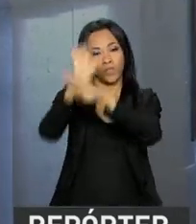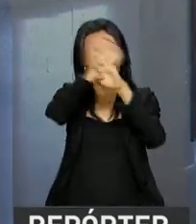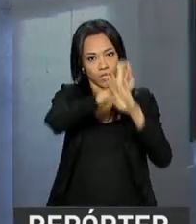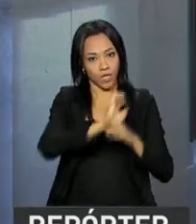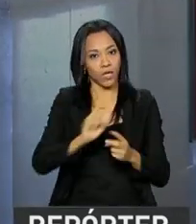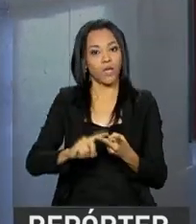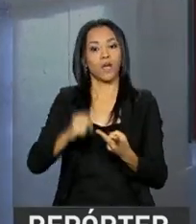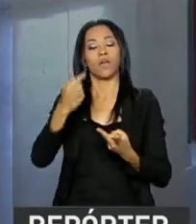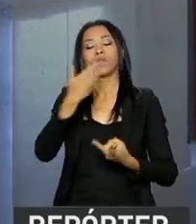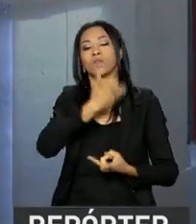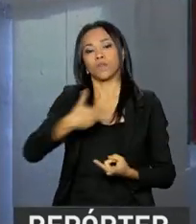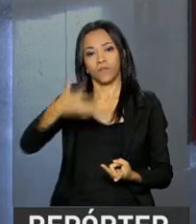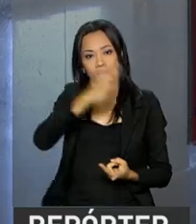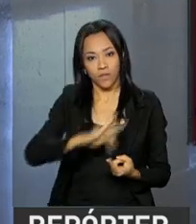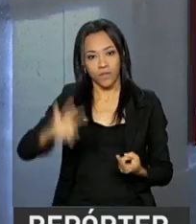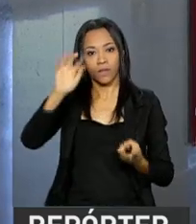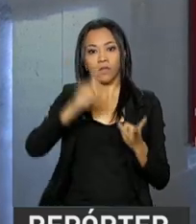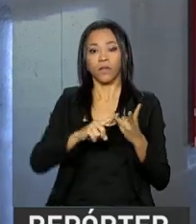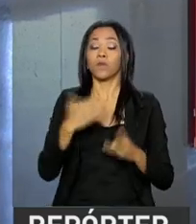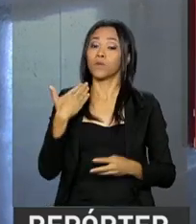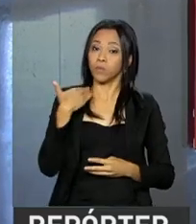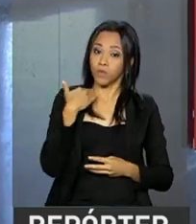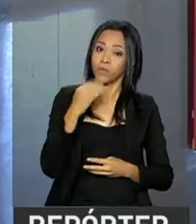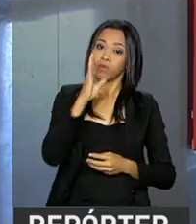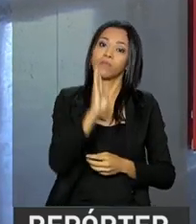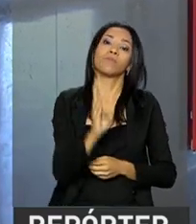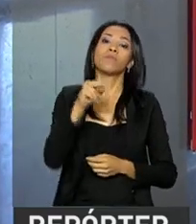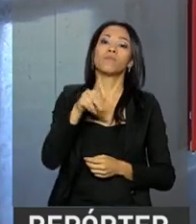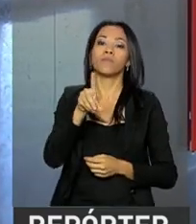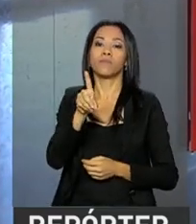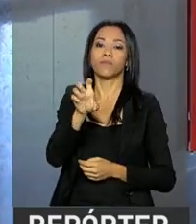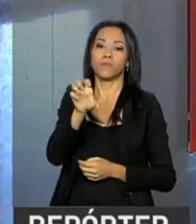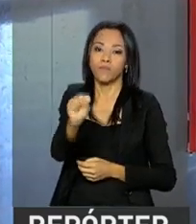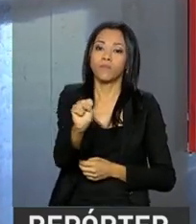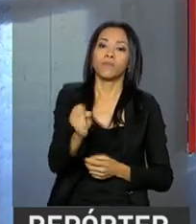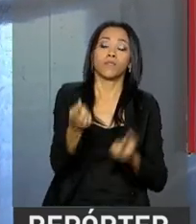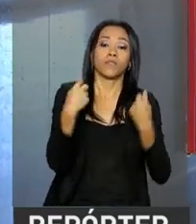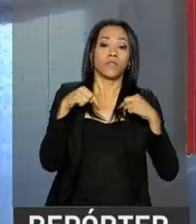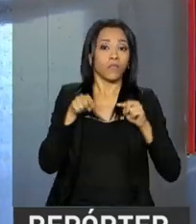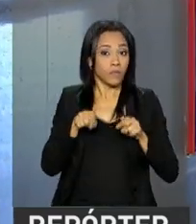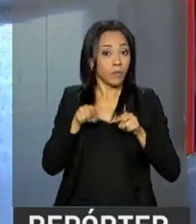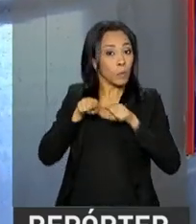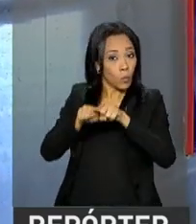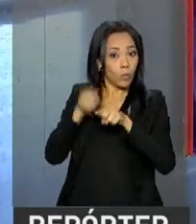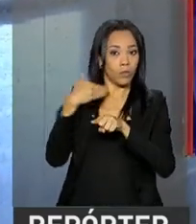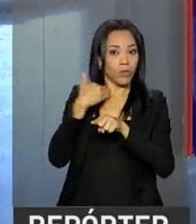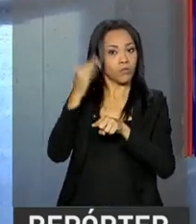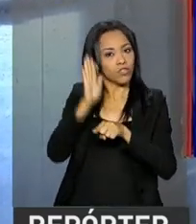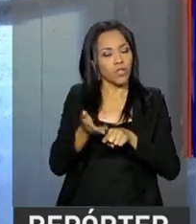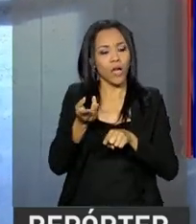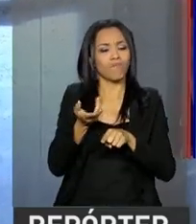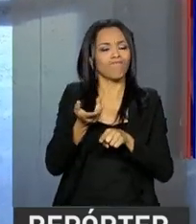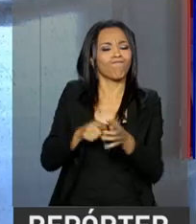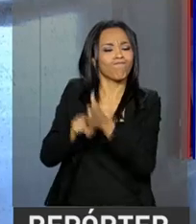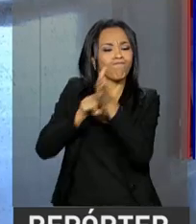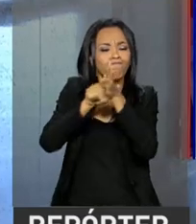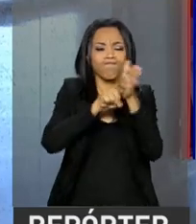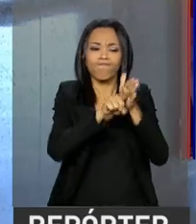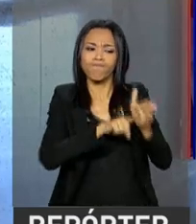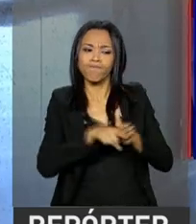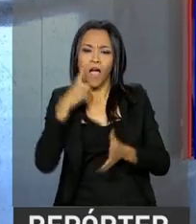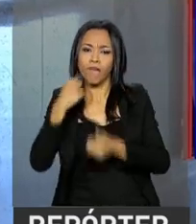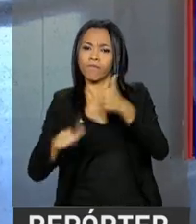o Banco, o BNDS. Ainda de acordo com Michel Temer, o banco já começou a fazer um levantamento sobre a